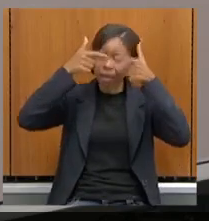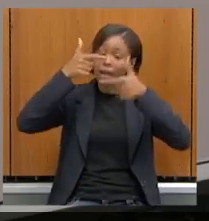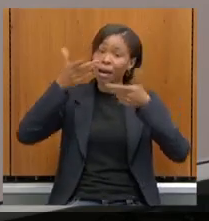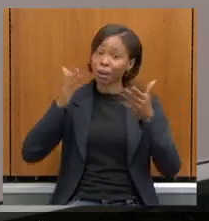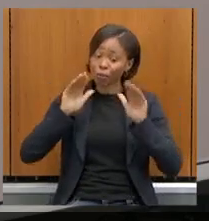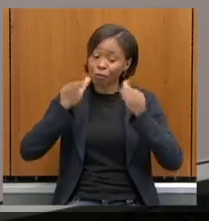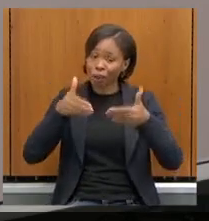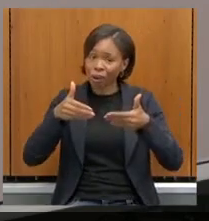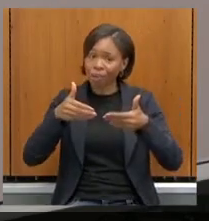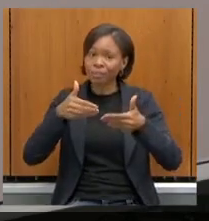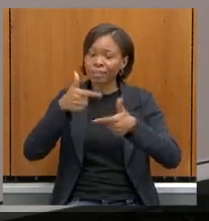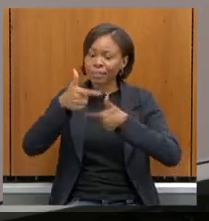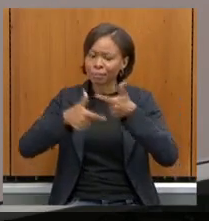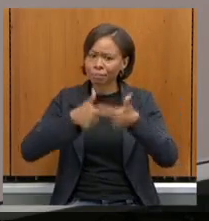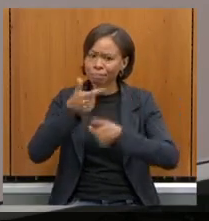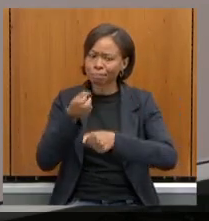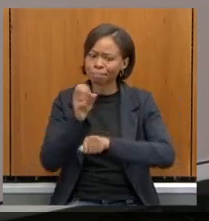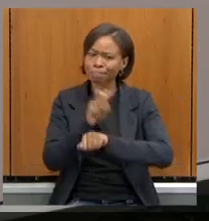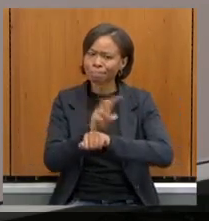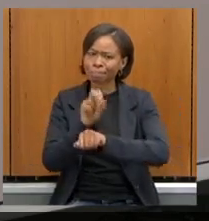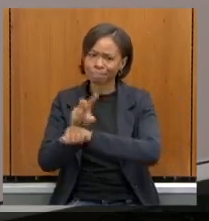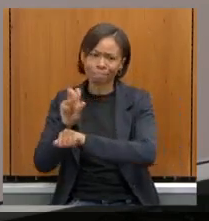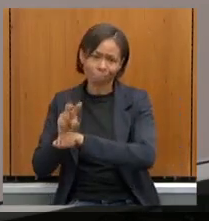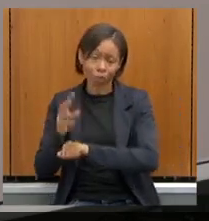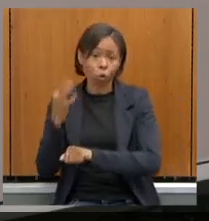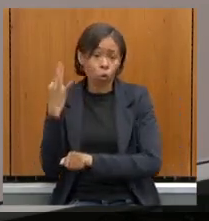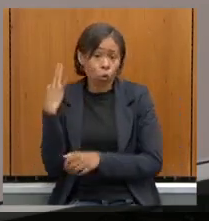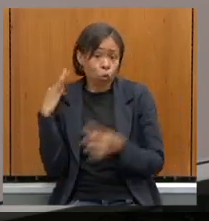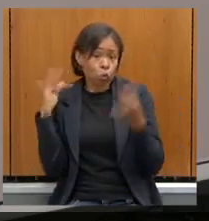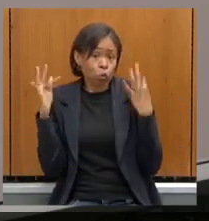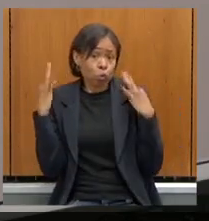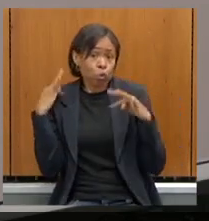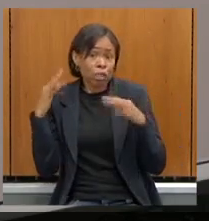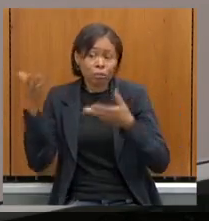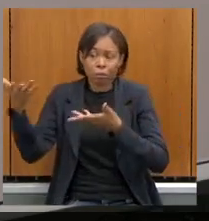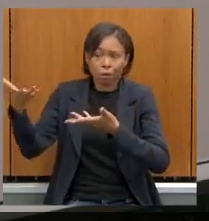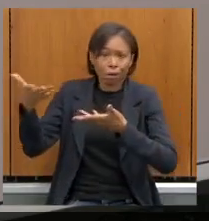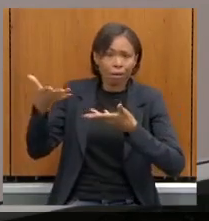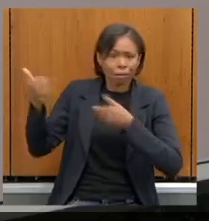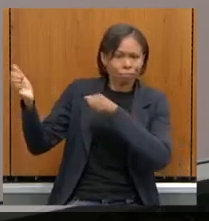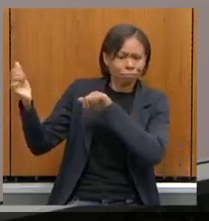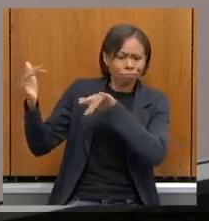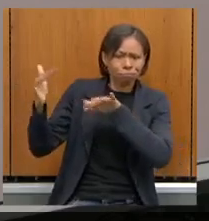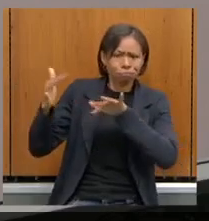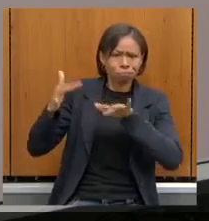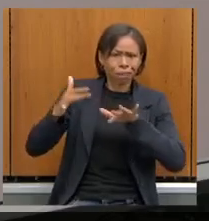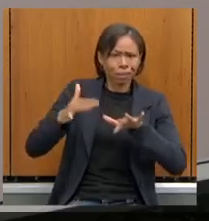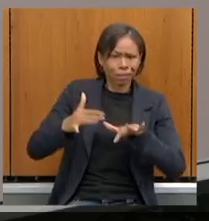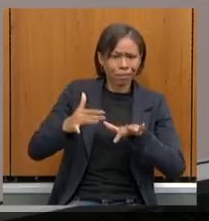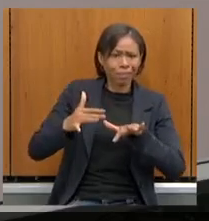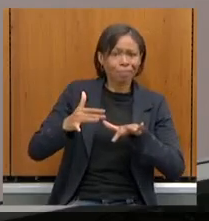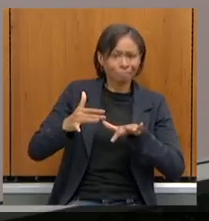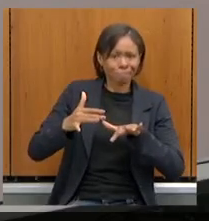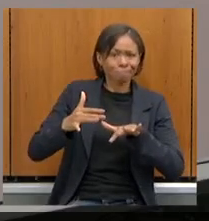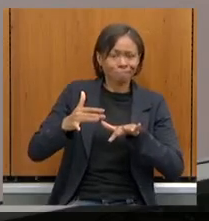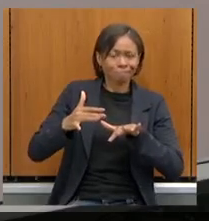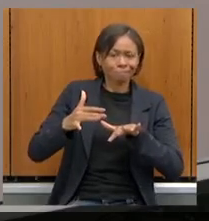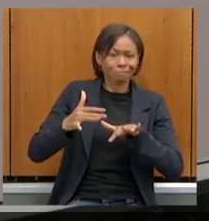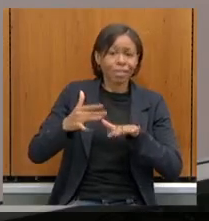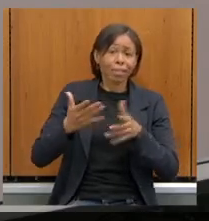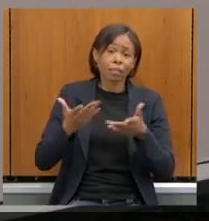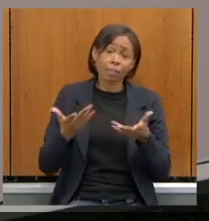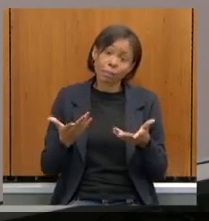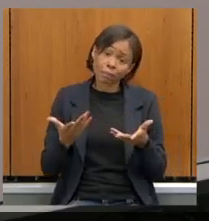para os lugares, a cultura oferece produtos e experiências e a tendência, segundo a plataforma